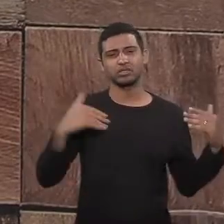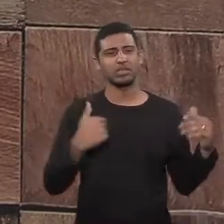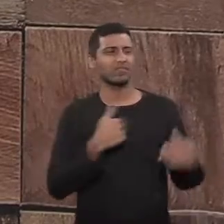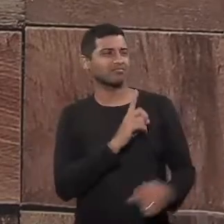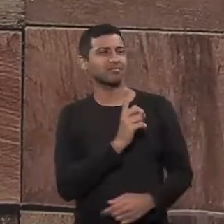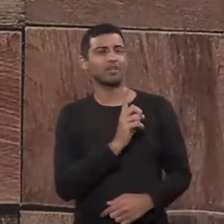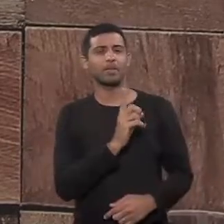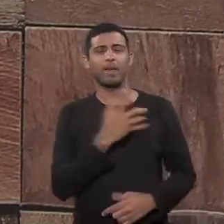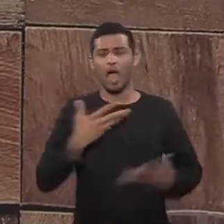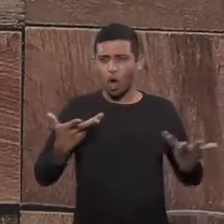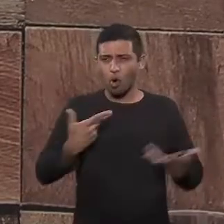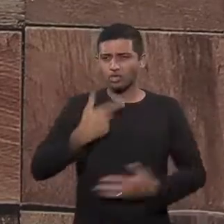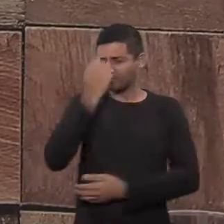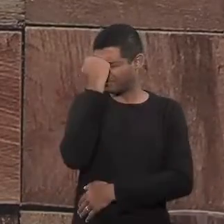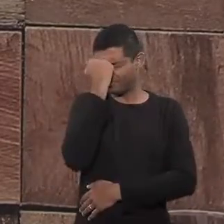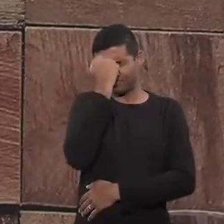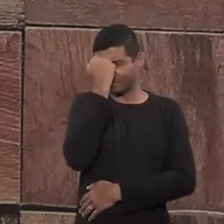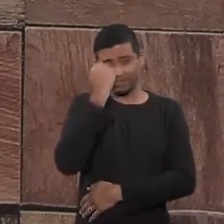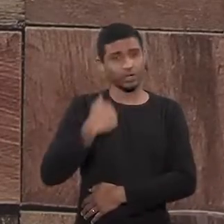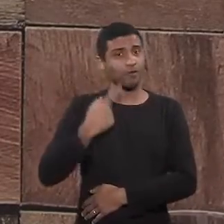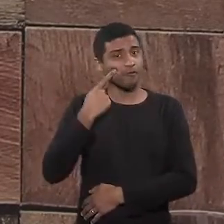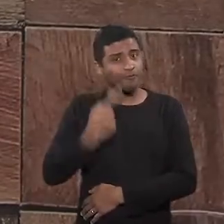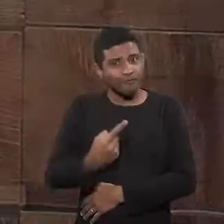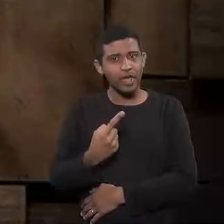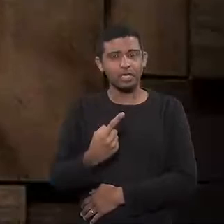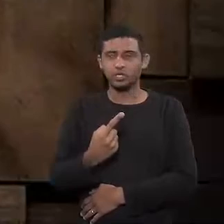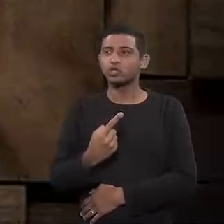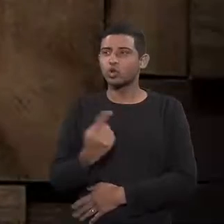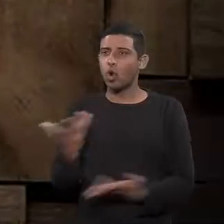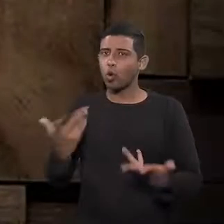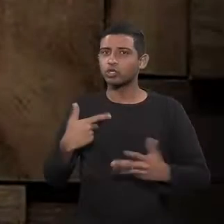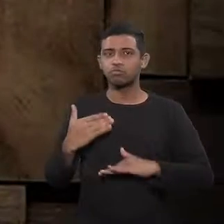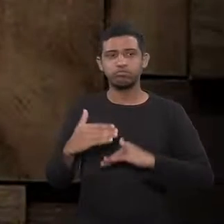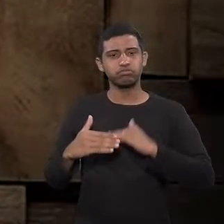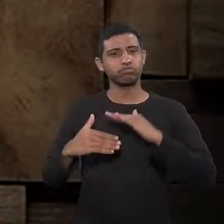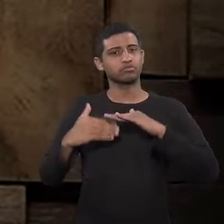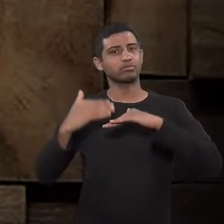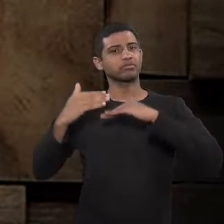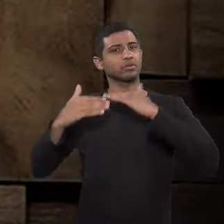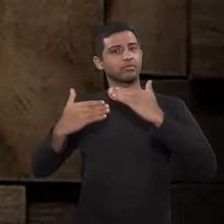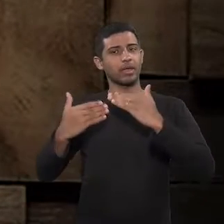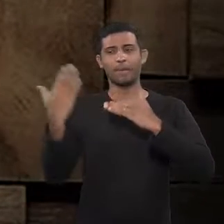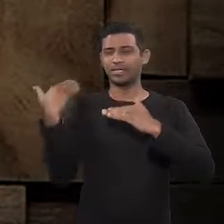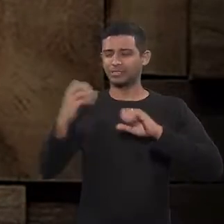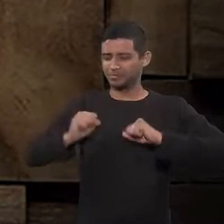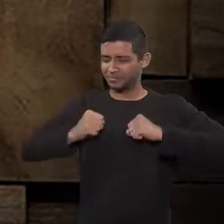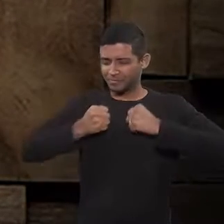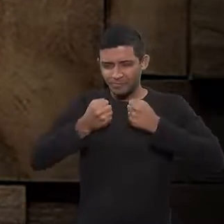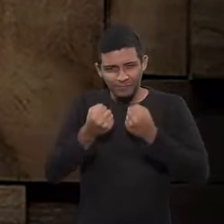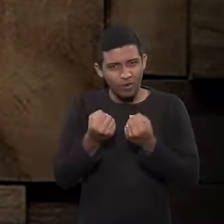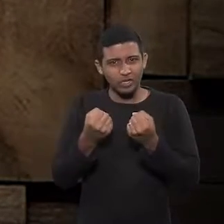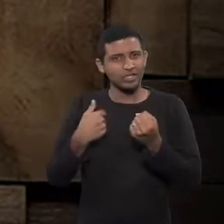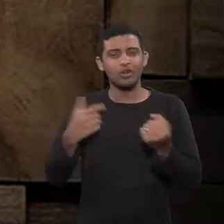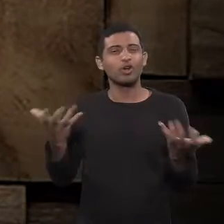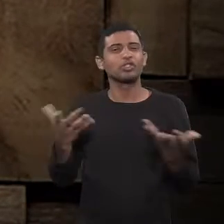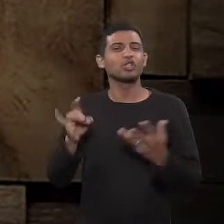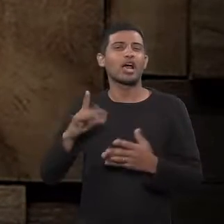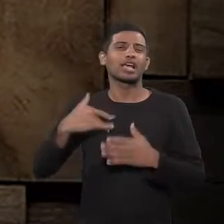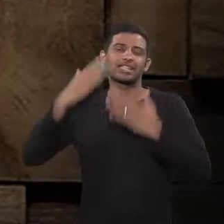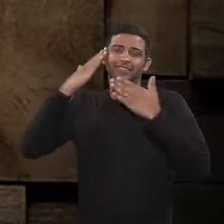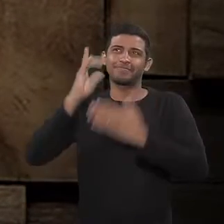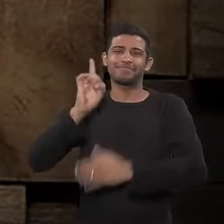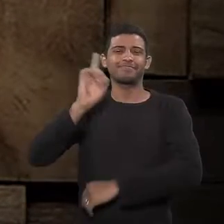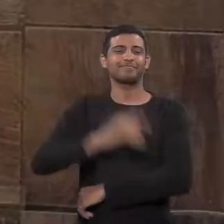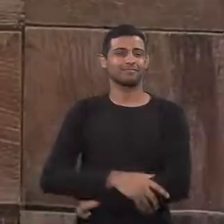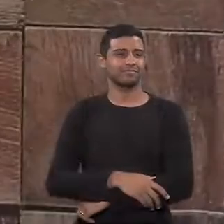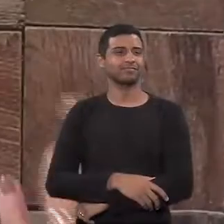colegas estão lá e não estou. Mas hoje eu não me arrependo, porque hoje eu vejo o reflexo daquelas horas ali. Hoje eu só agradeço a